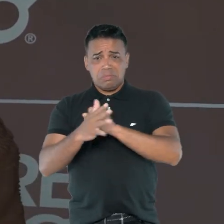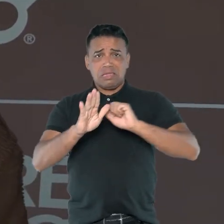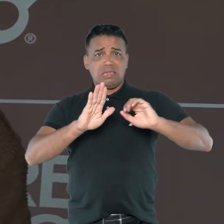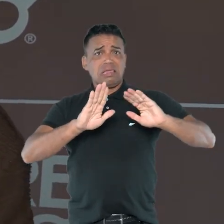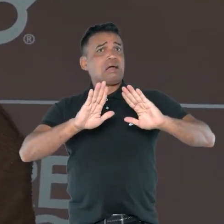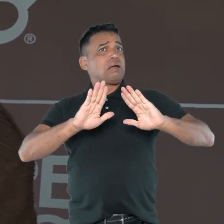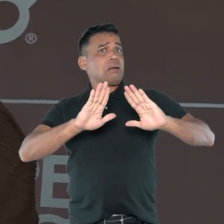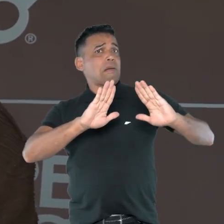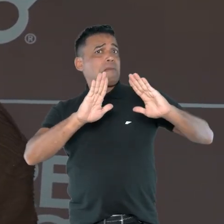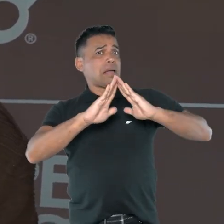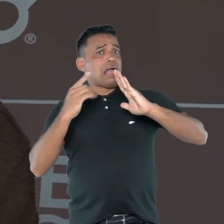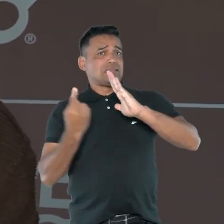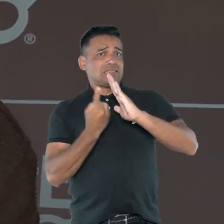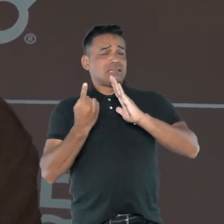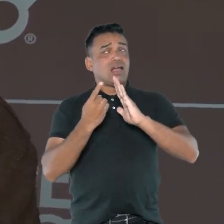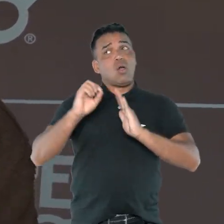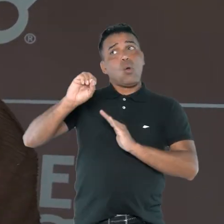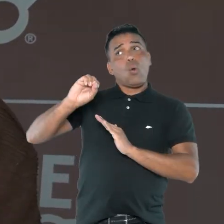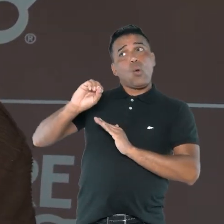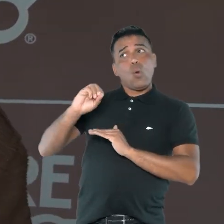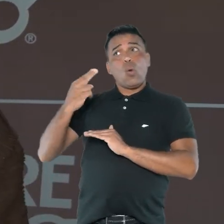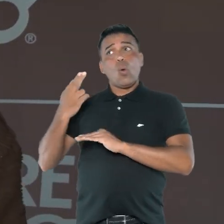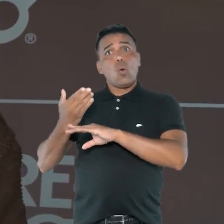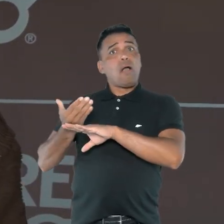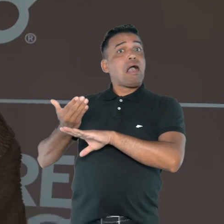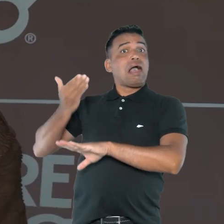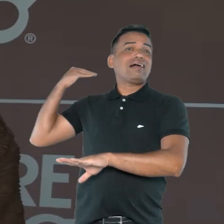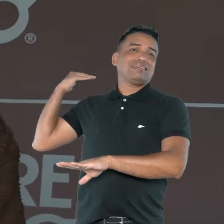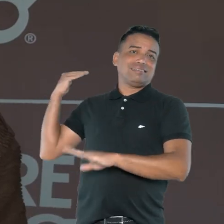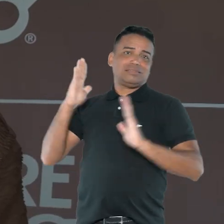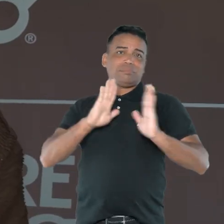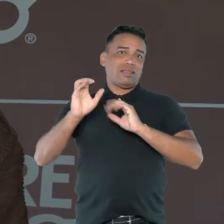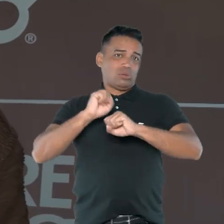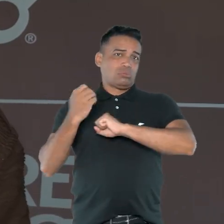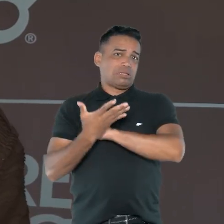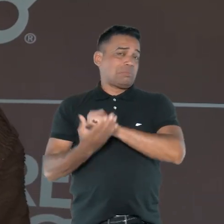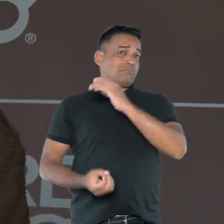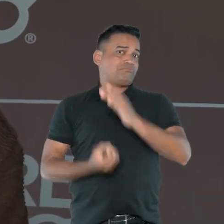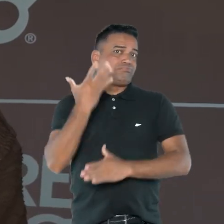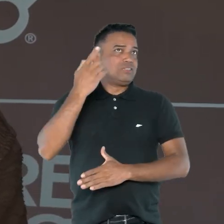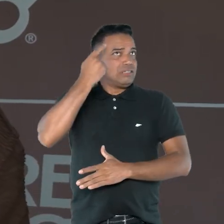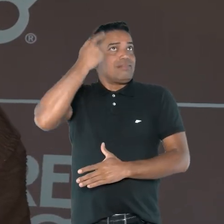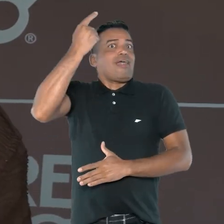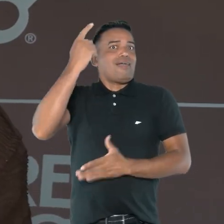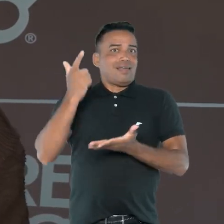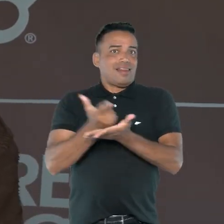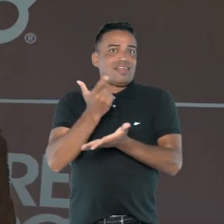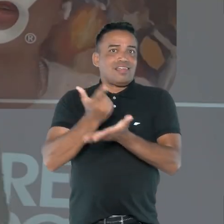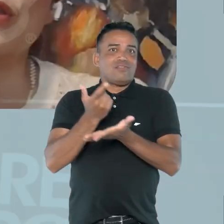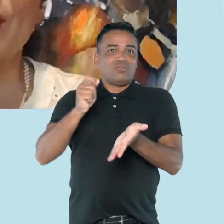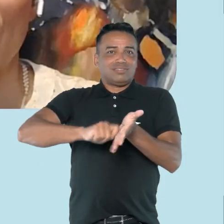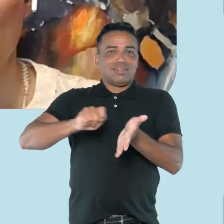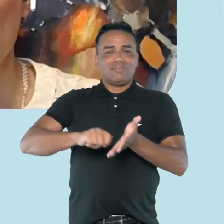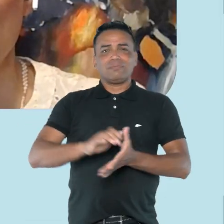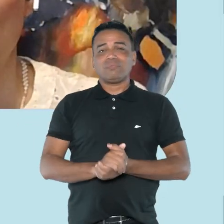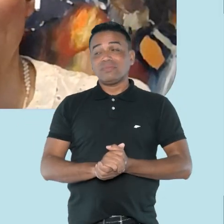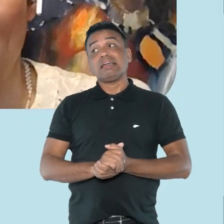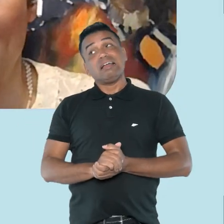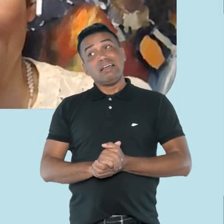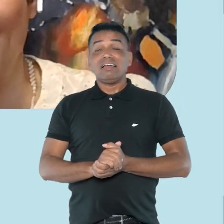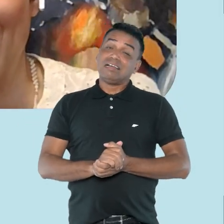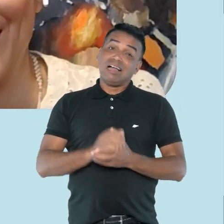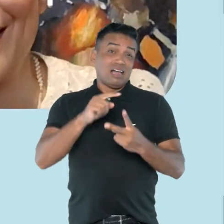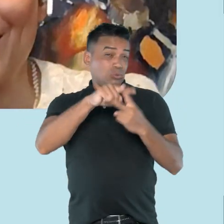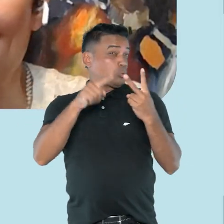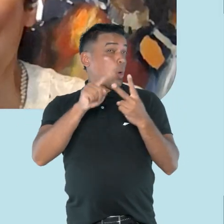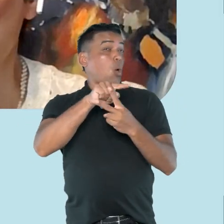aí sendo gestado por você antes mesmo da pandemia. É um pouco das duas